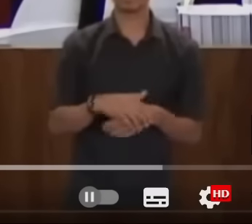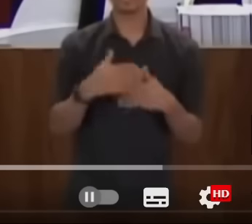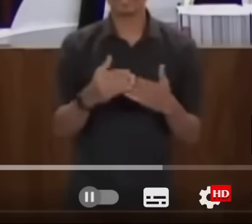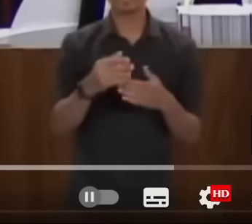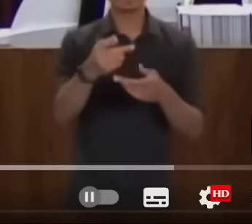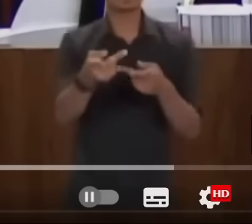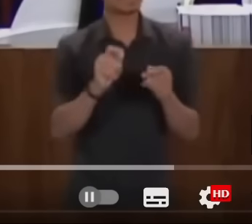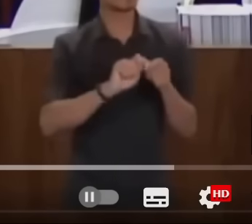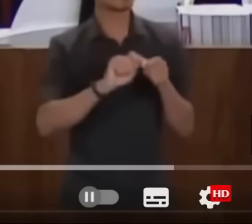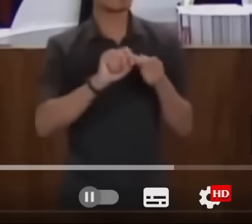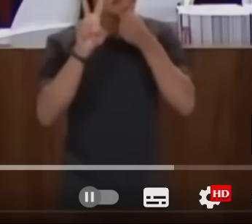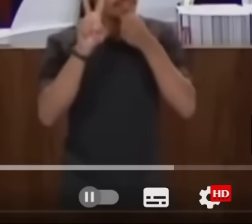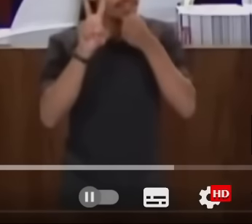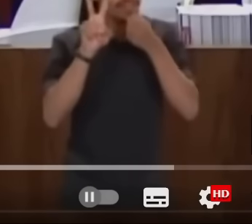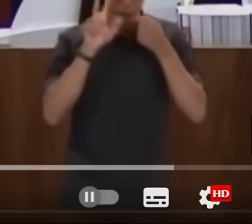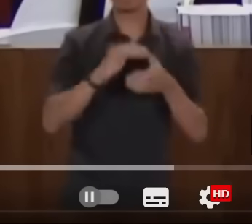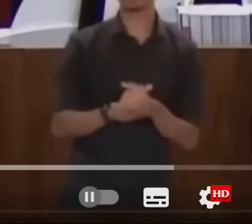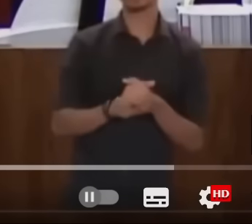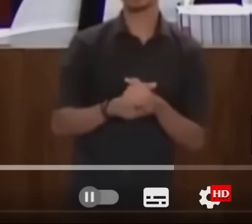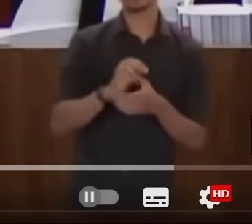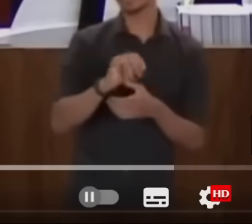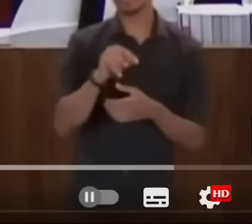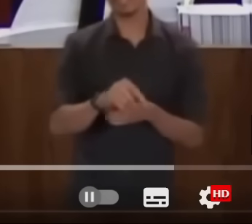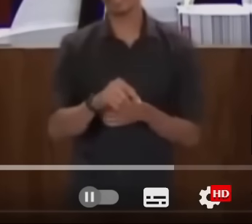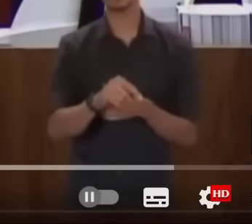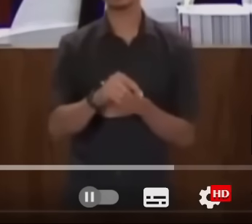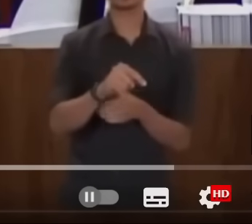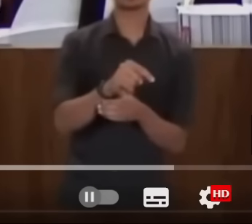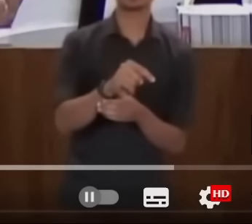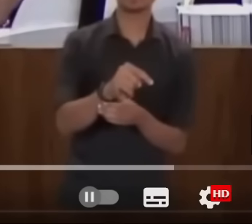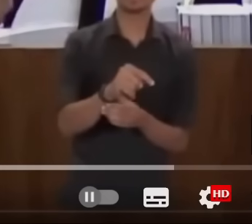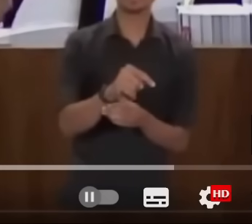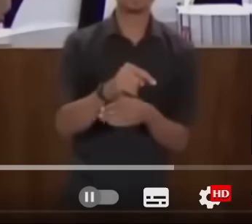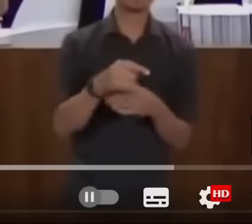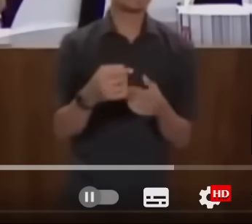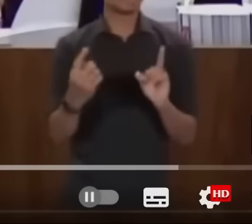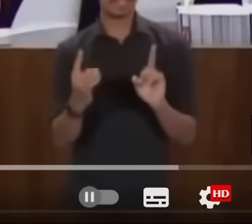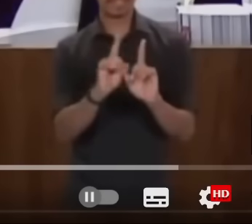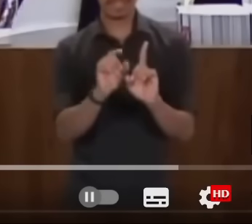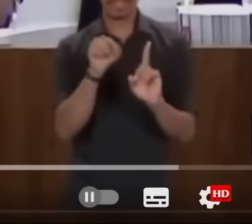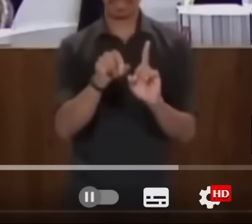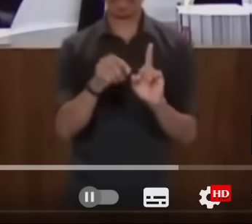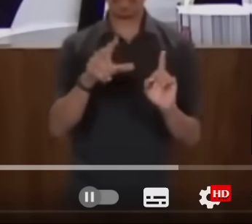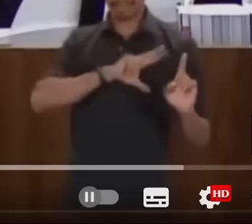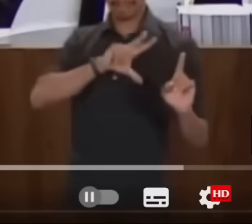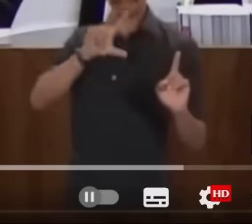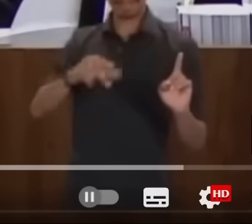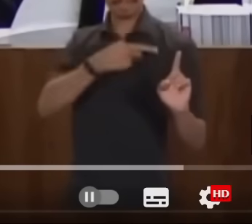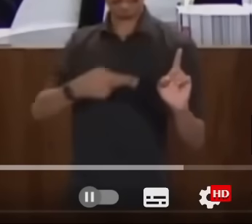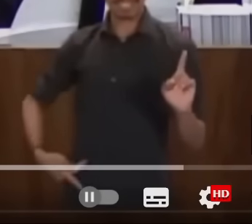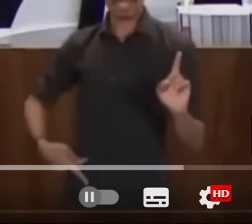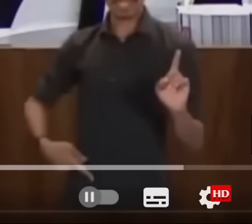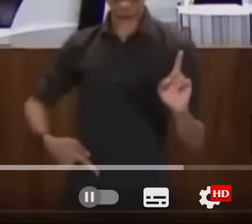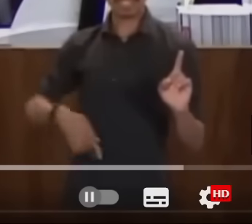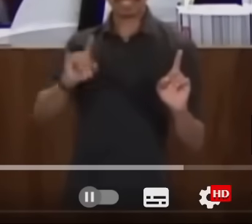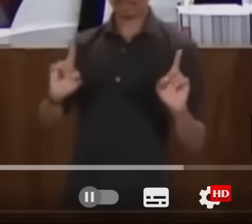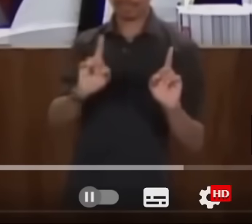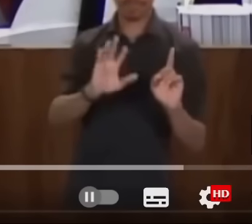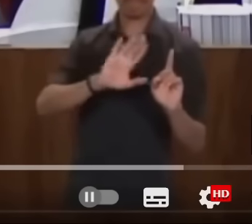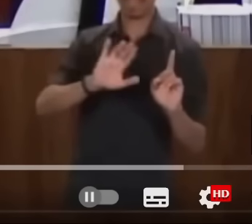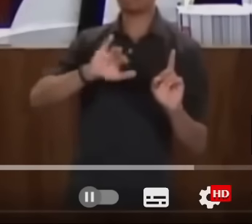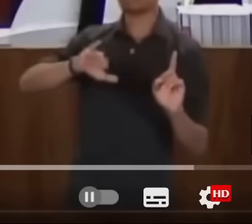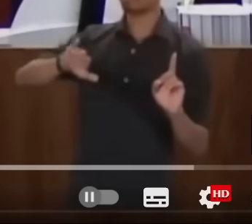para fazer campanha. Se isso não é campanha, ao lado dele, o presidente de Portugal, bicentenário, não, era